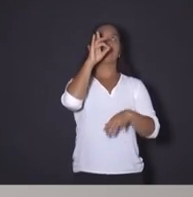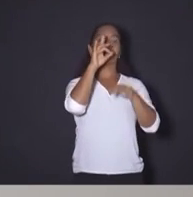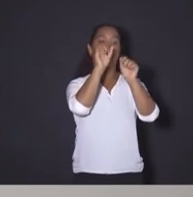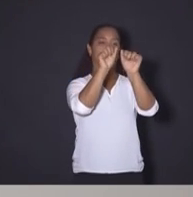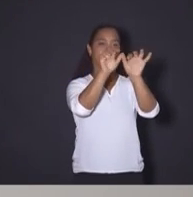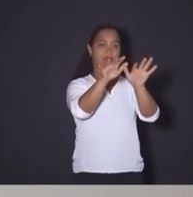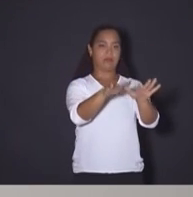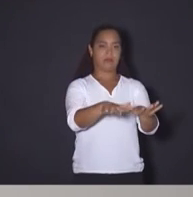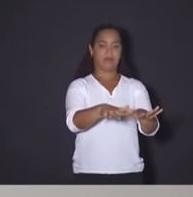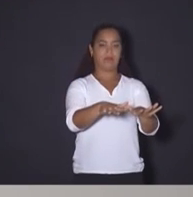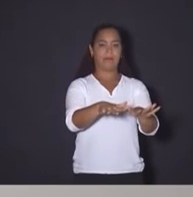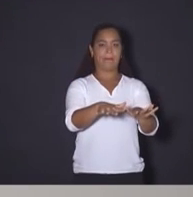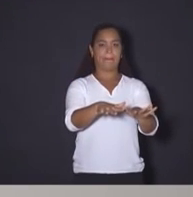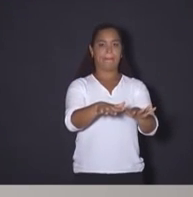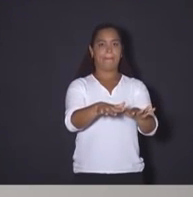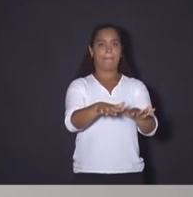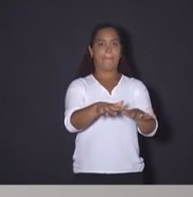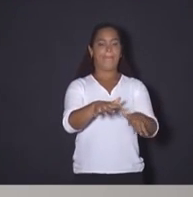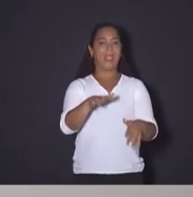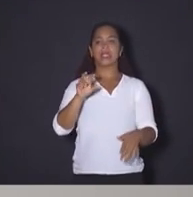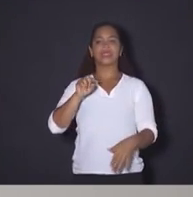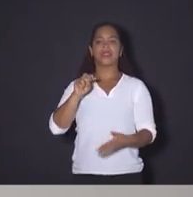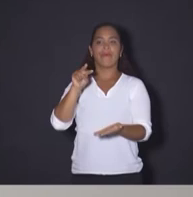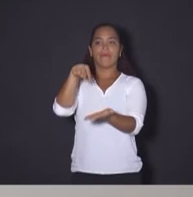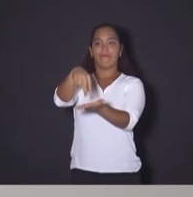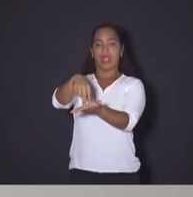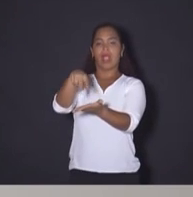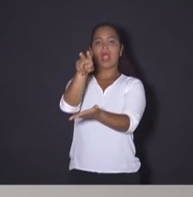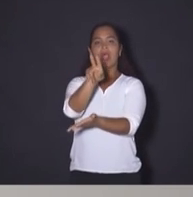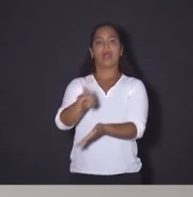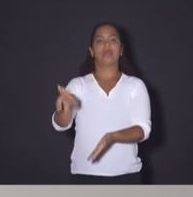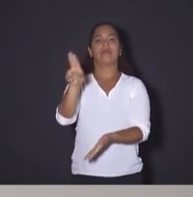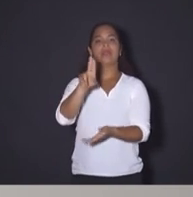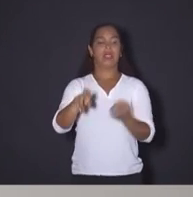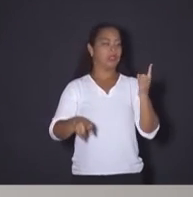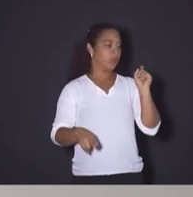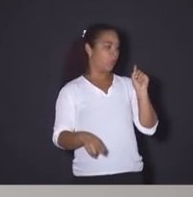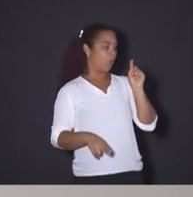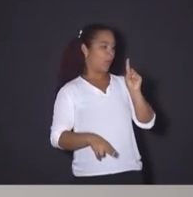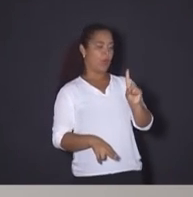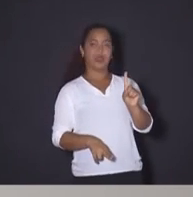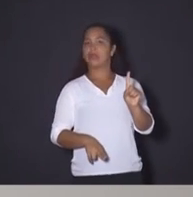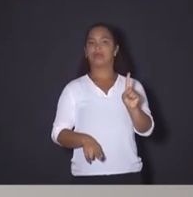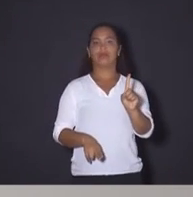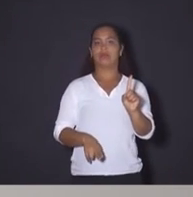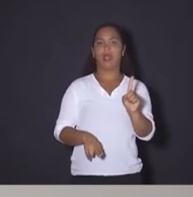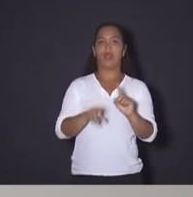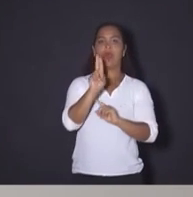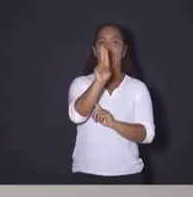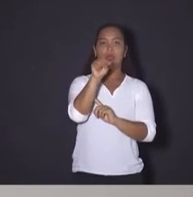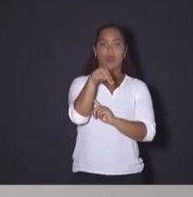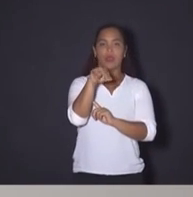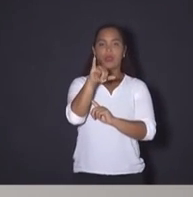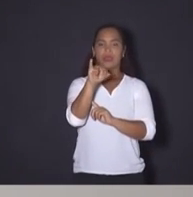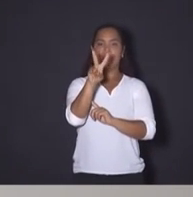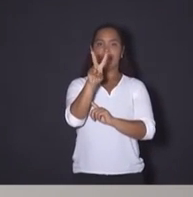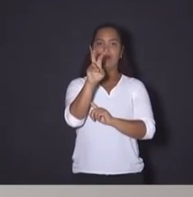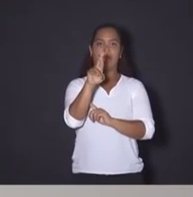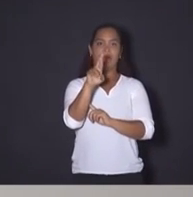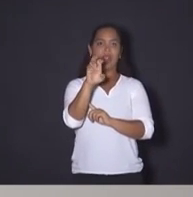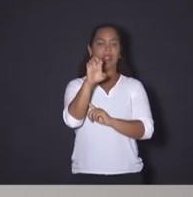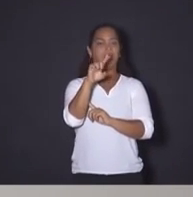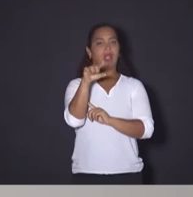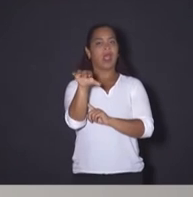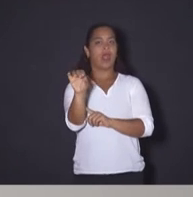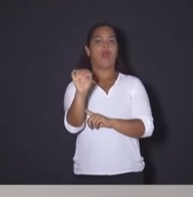sorte a gente não vai punir cidade só então a universal não tem essa potência a universal não tem a